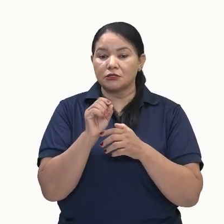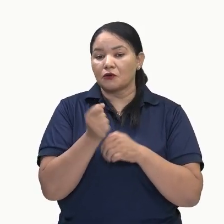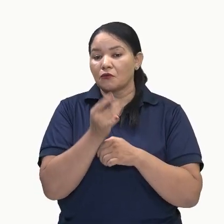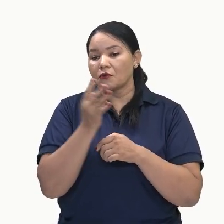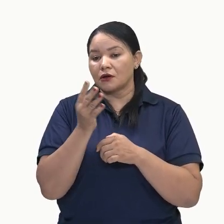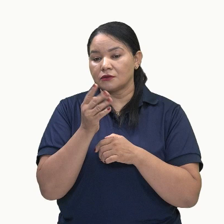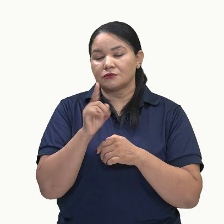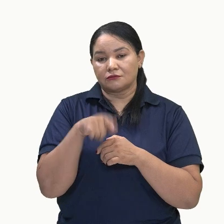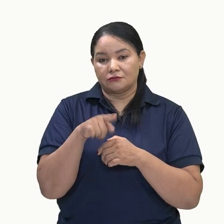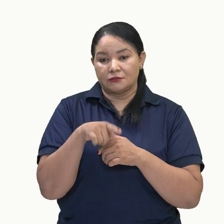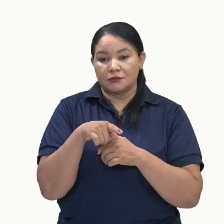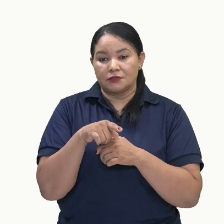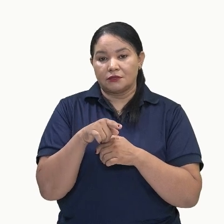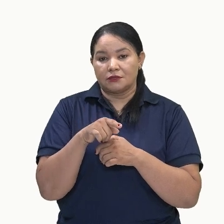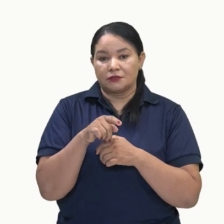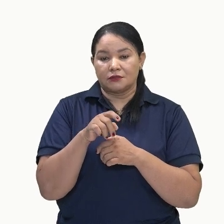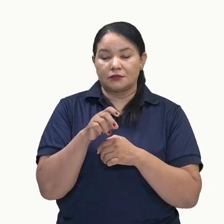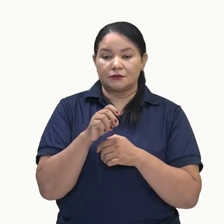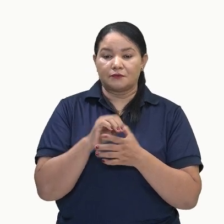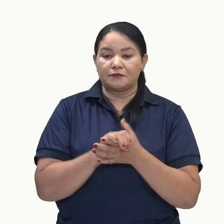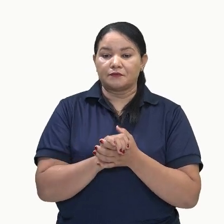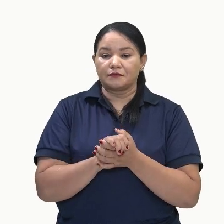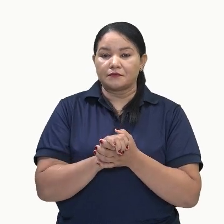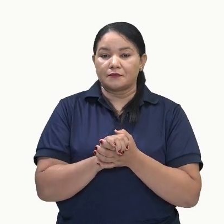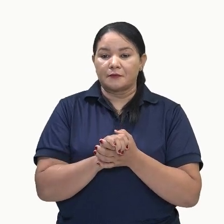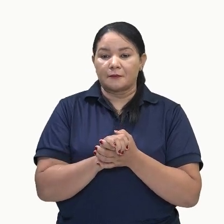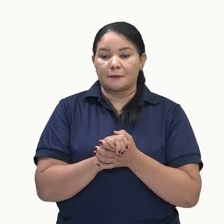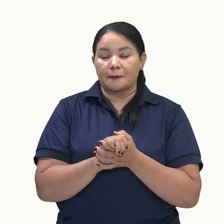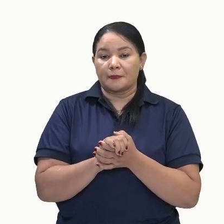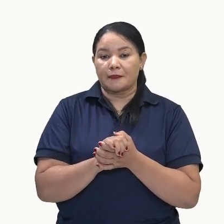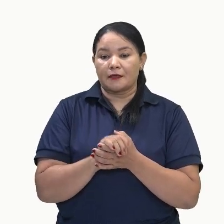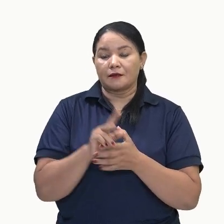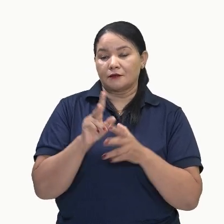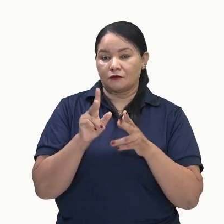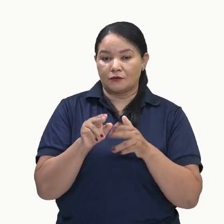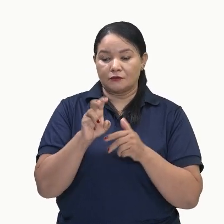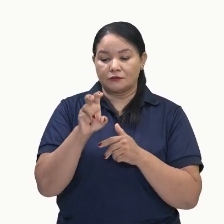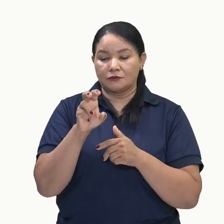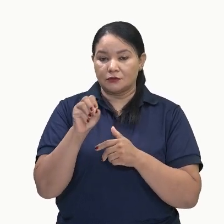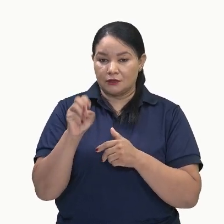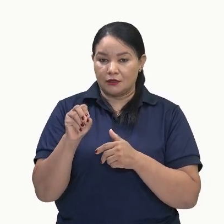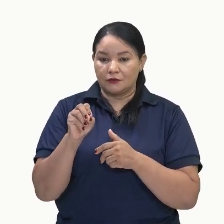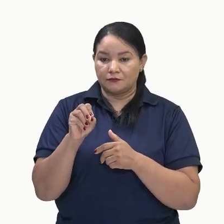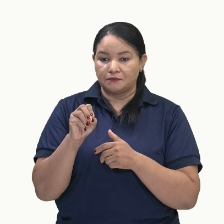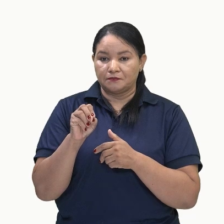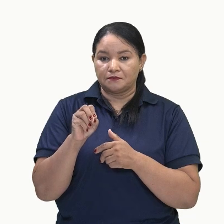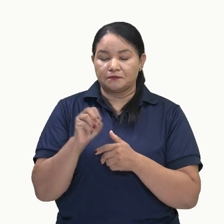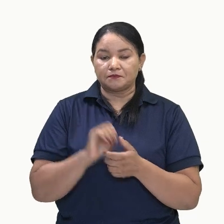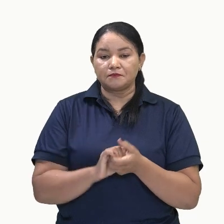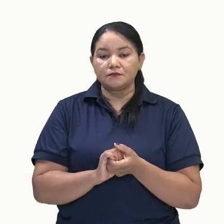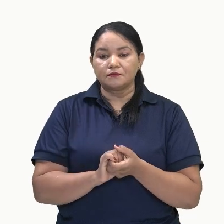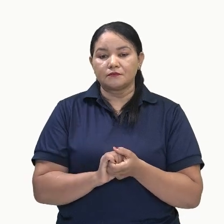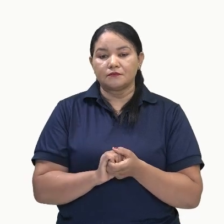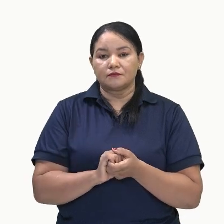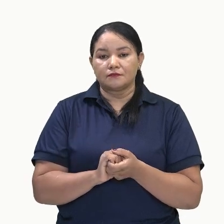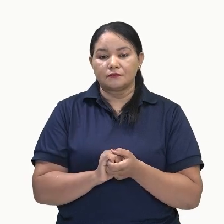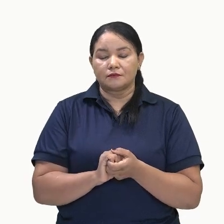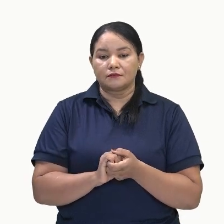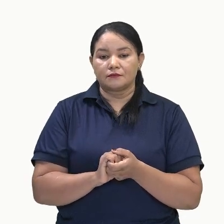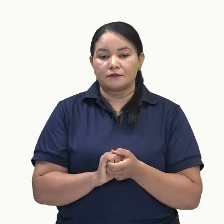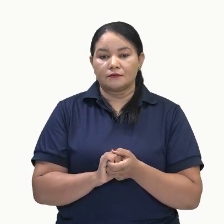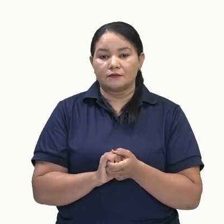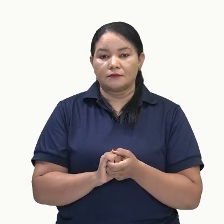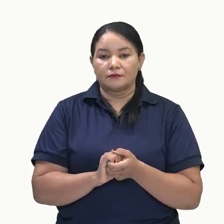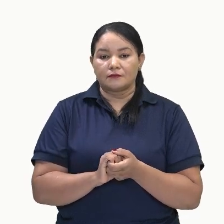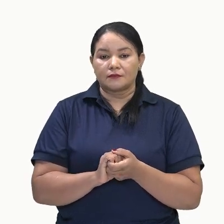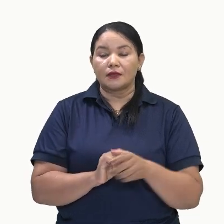de 50 mil trabalhadores? No caso, nós temos 500 grupos de 100. E lembra, olha aqui